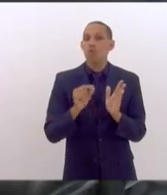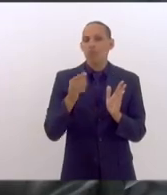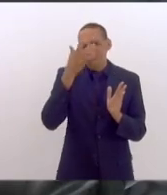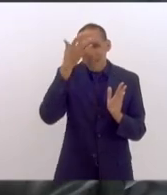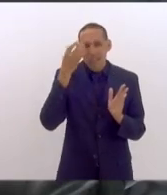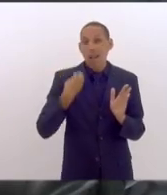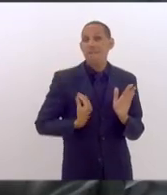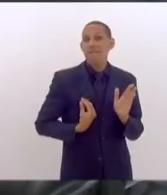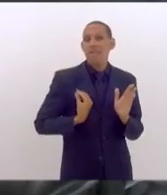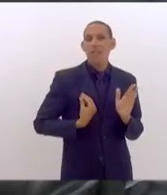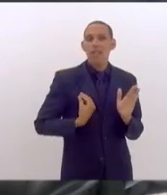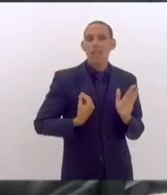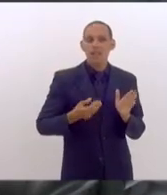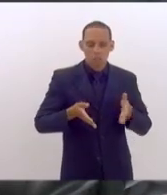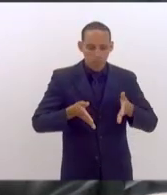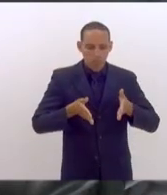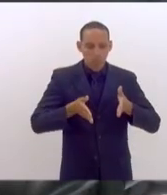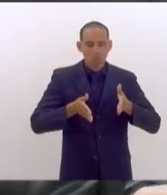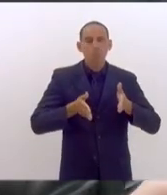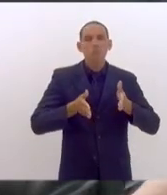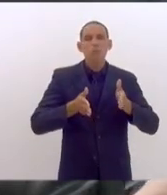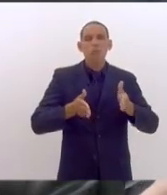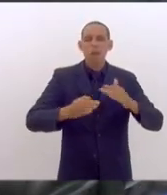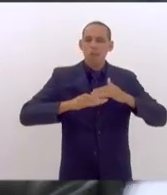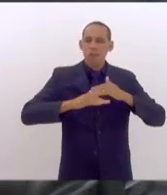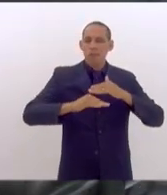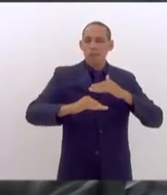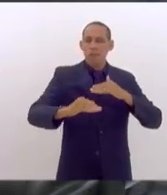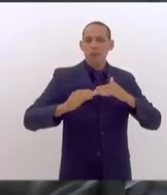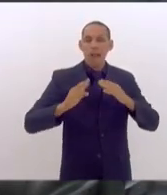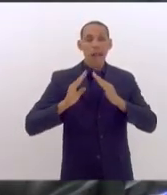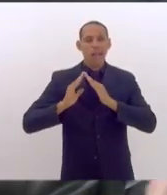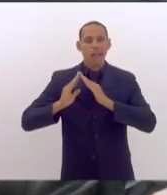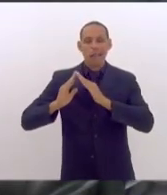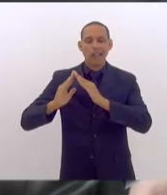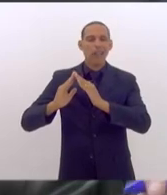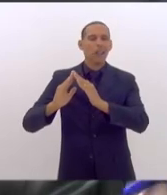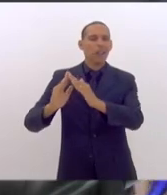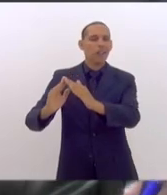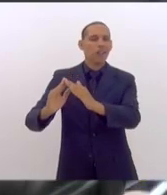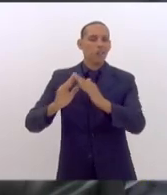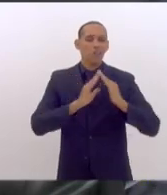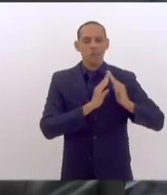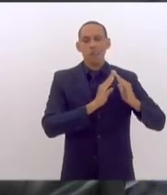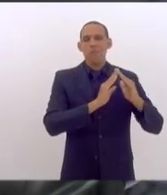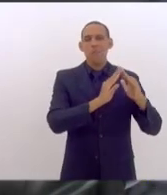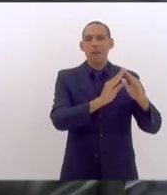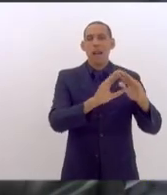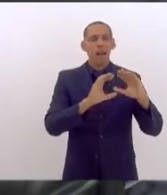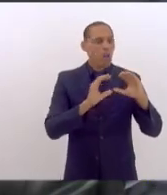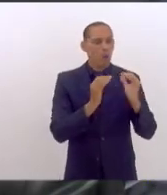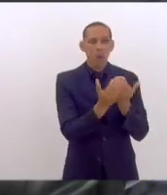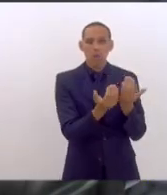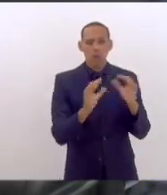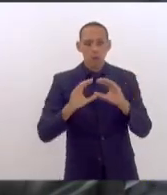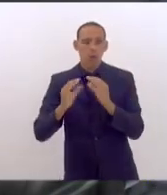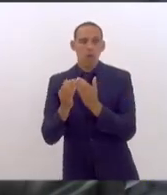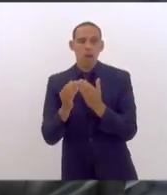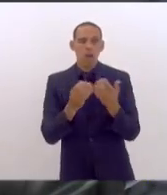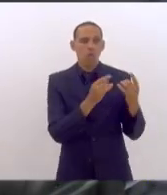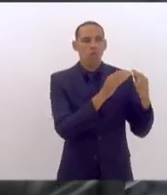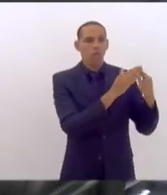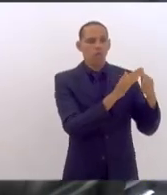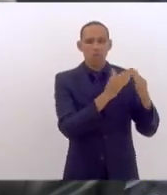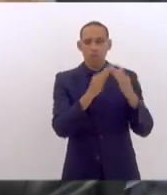das pessoas que moram ao longo das da linha férrea Elas moram são comunidades nenhum barraco